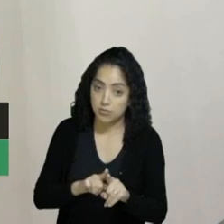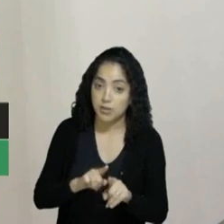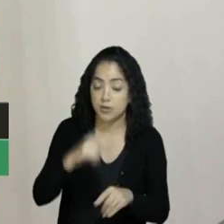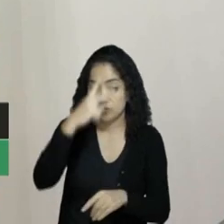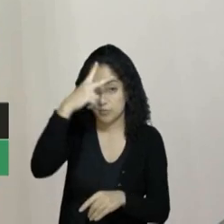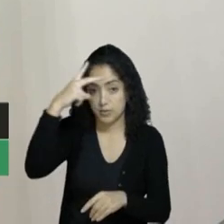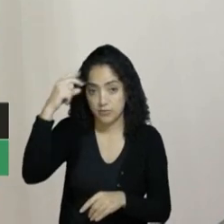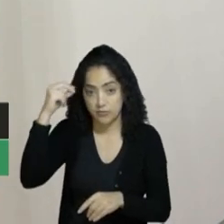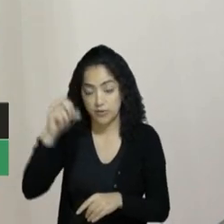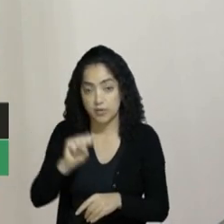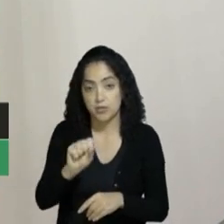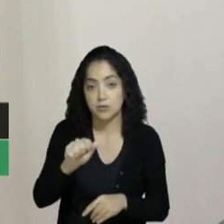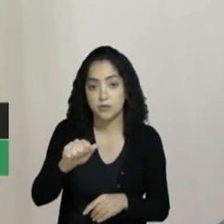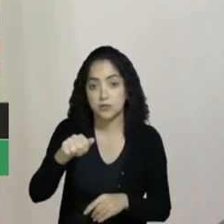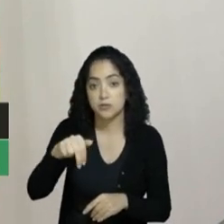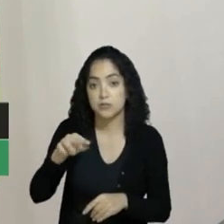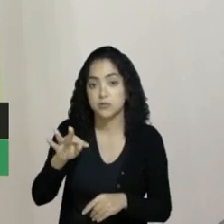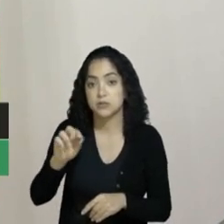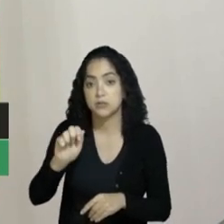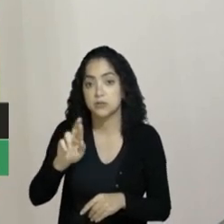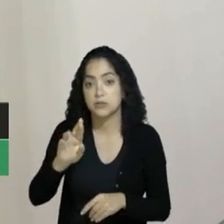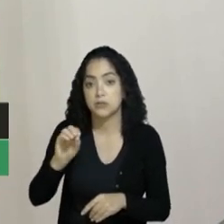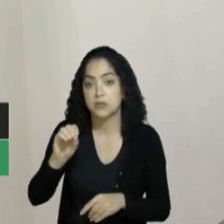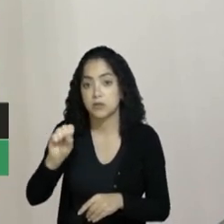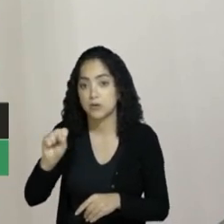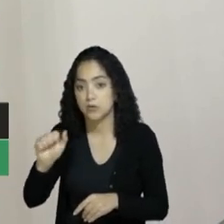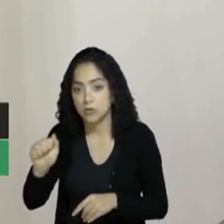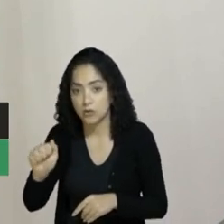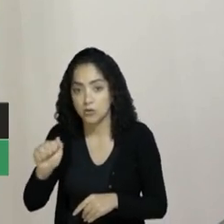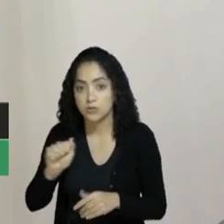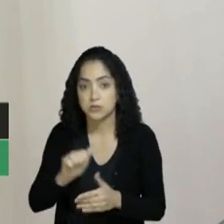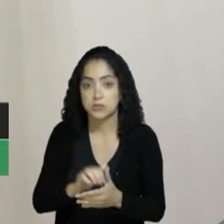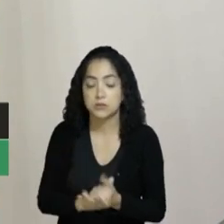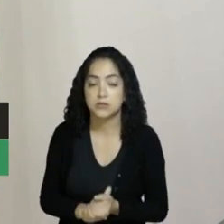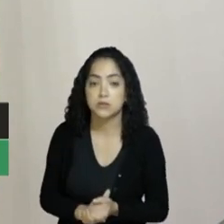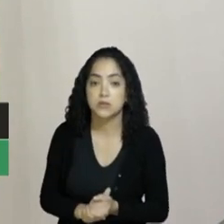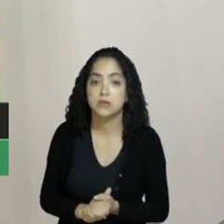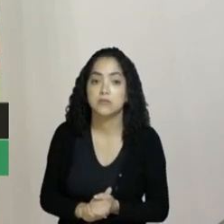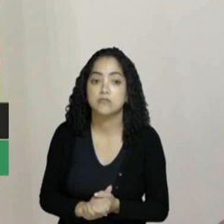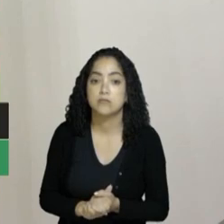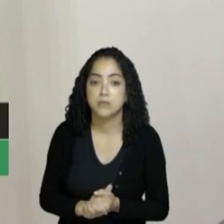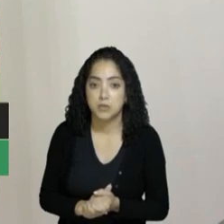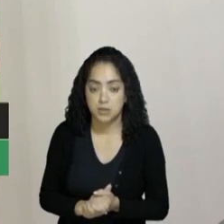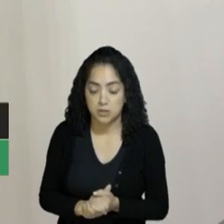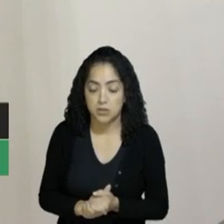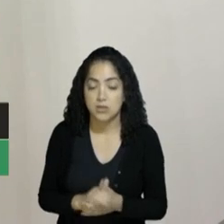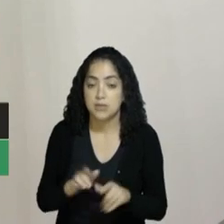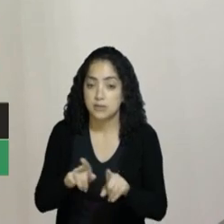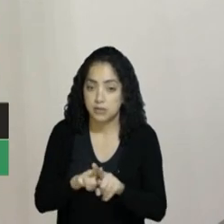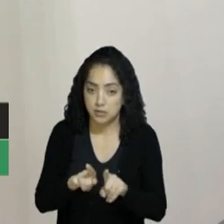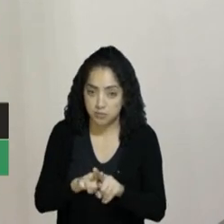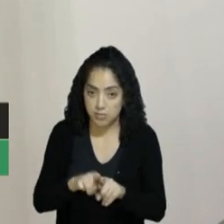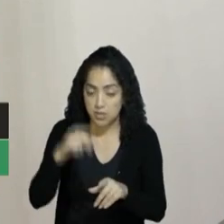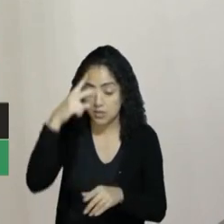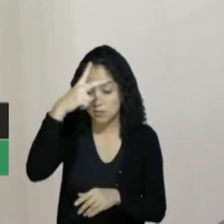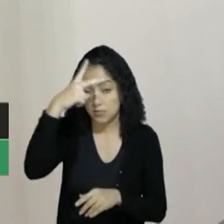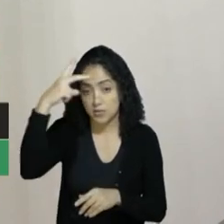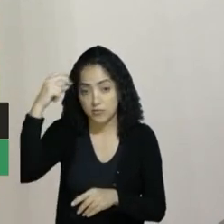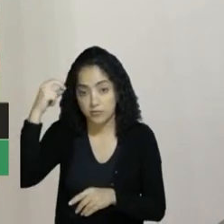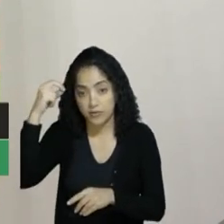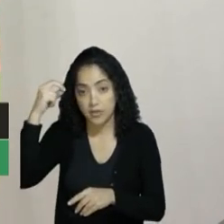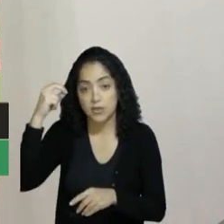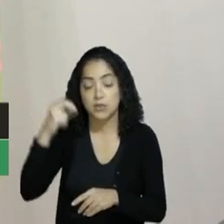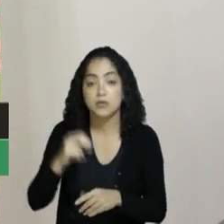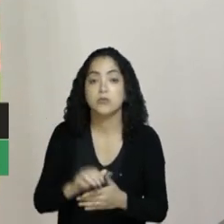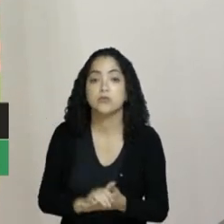Santa Rosa, prefeita Gislaine, lá o prefeito Quequinha, o Balneário Gaivota, também com o prefeito César, o Evandro, lá